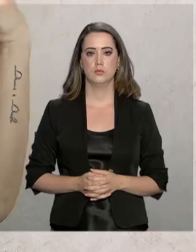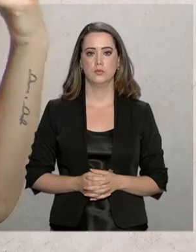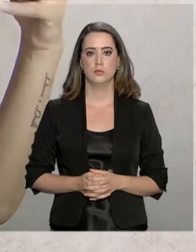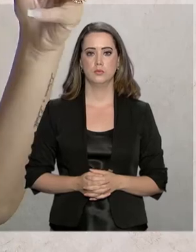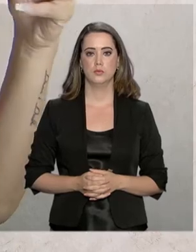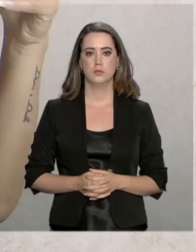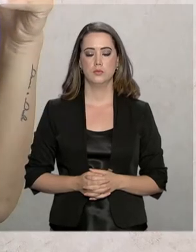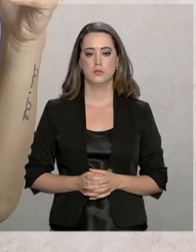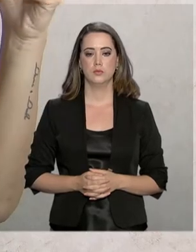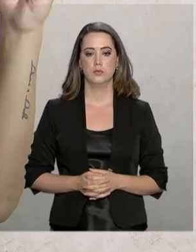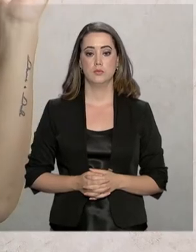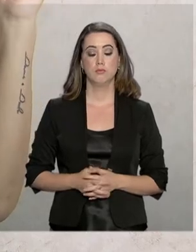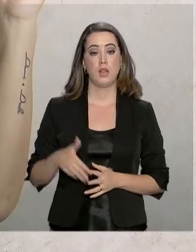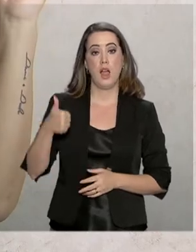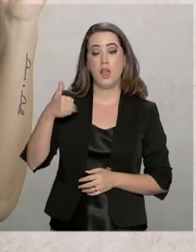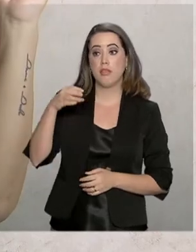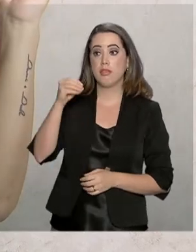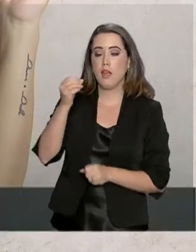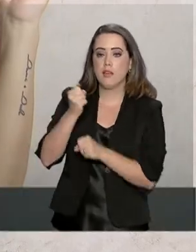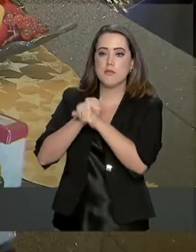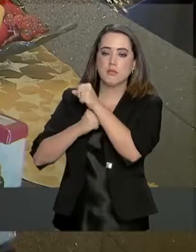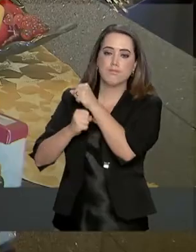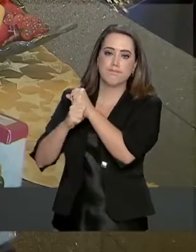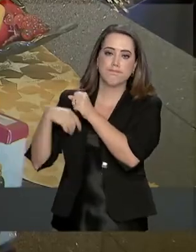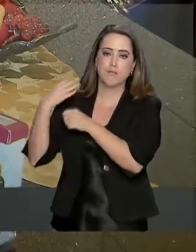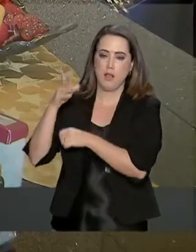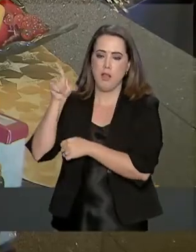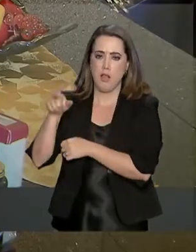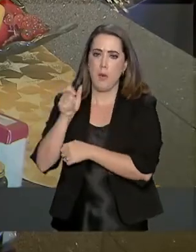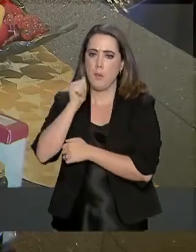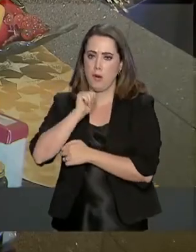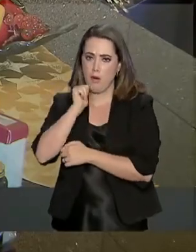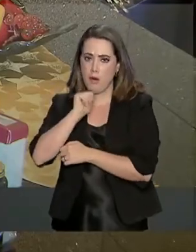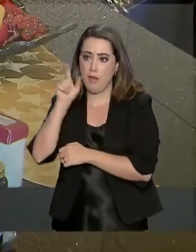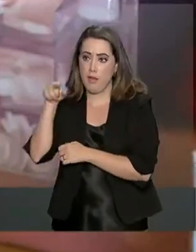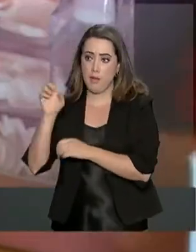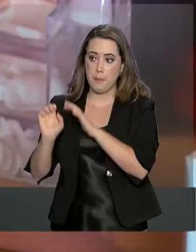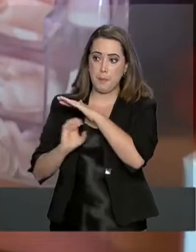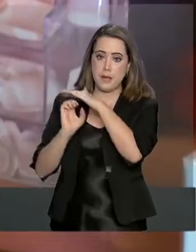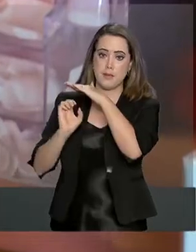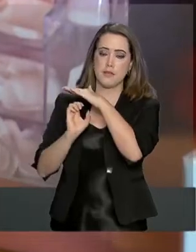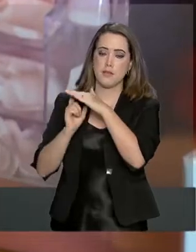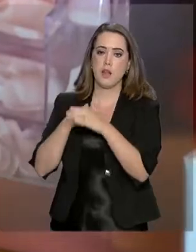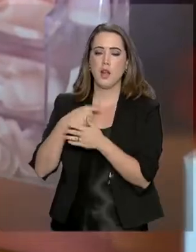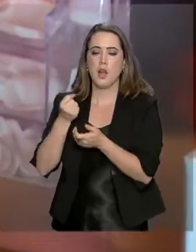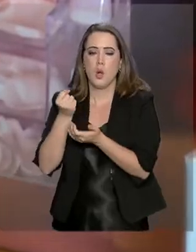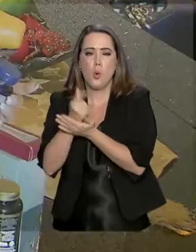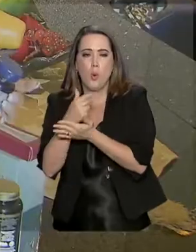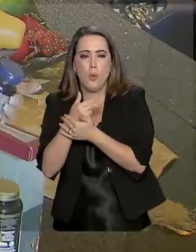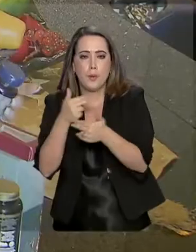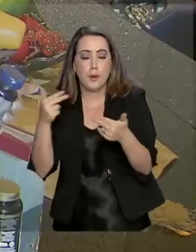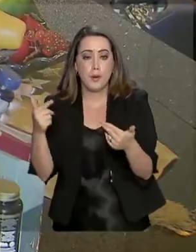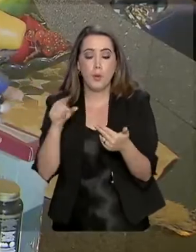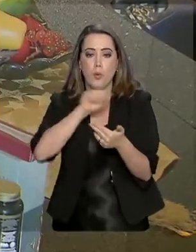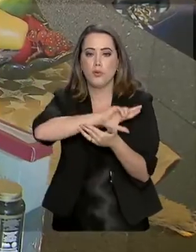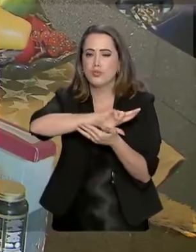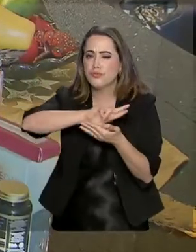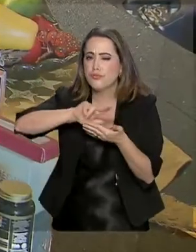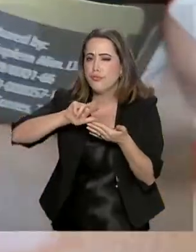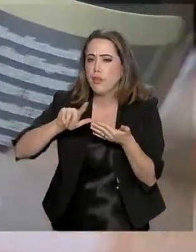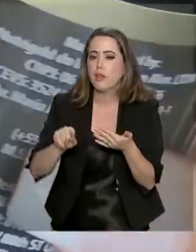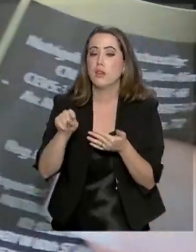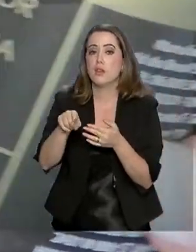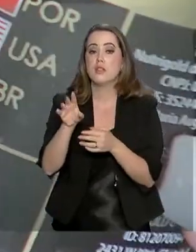Há 10 anos, a empresária Suzy compra produtos como maquiagem, acessórios, polivitamínicos